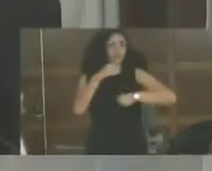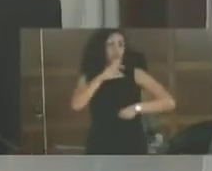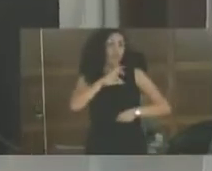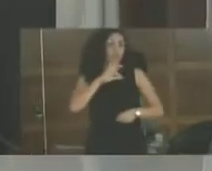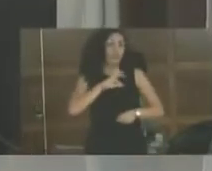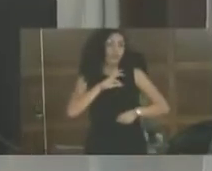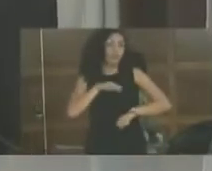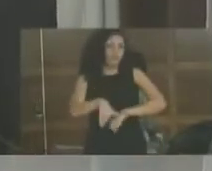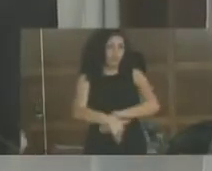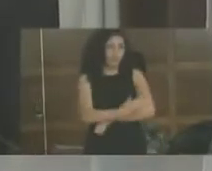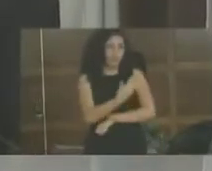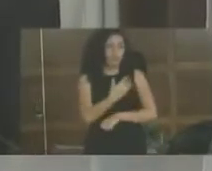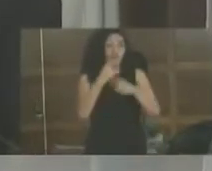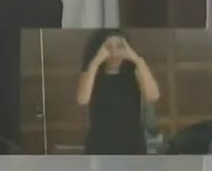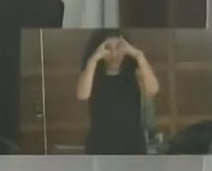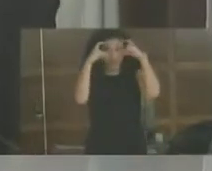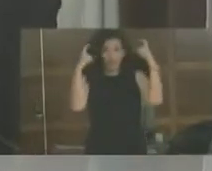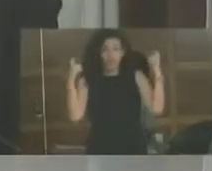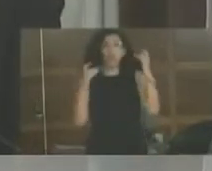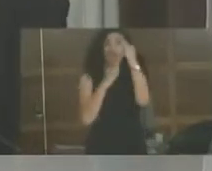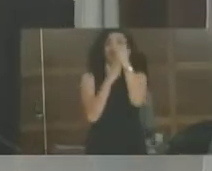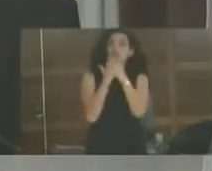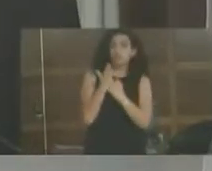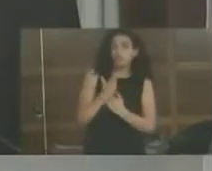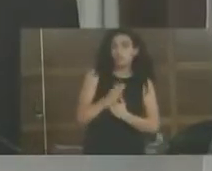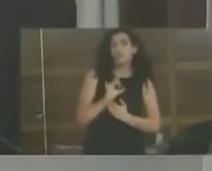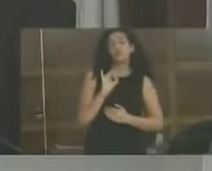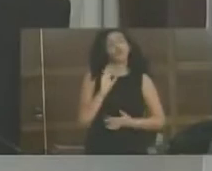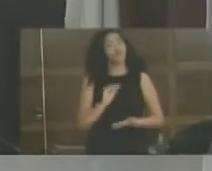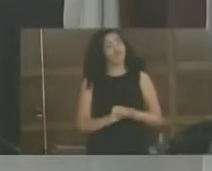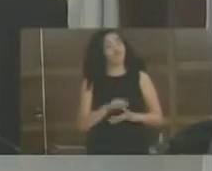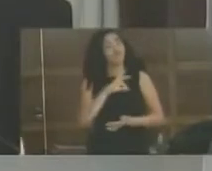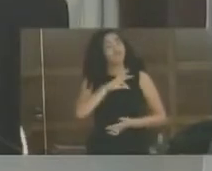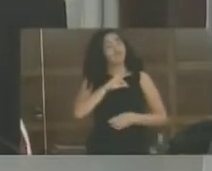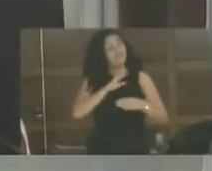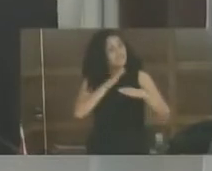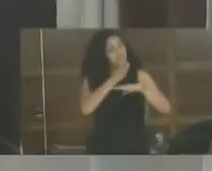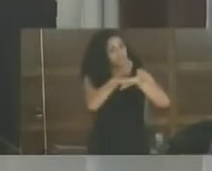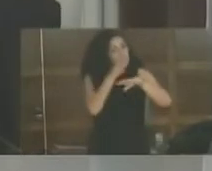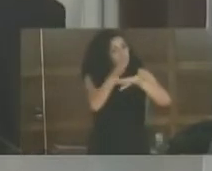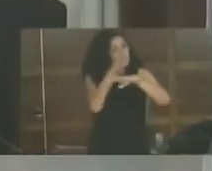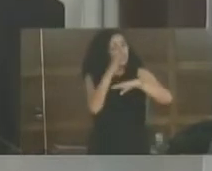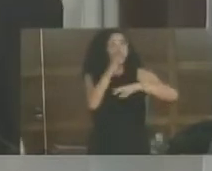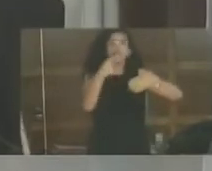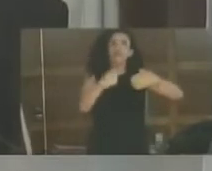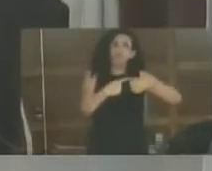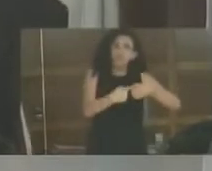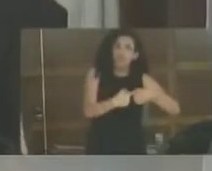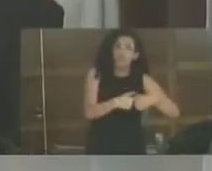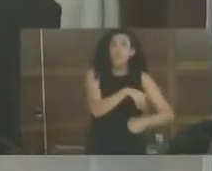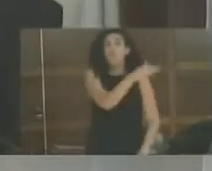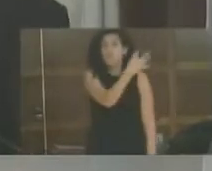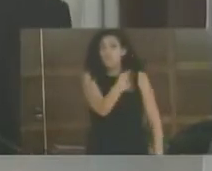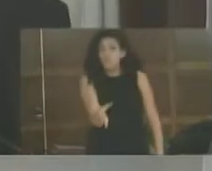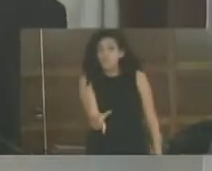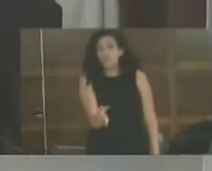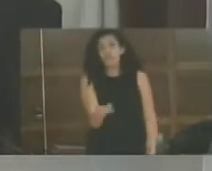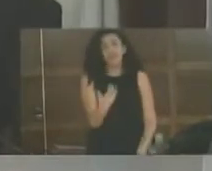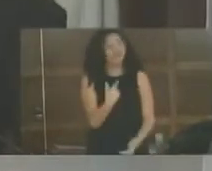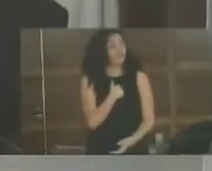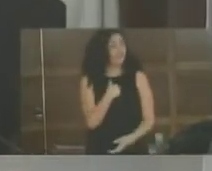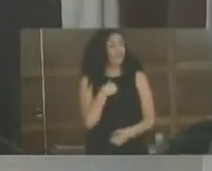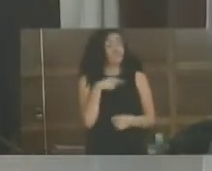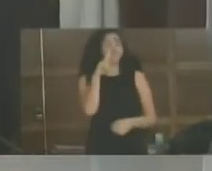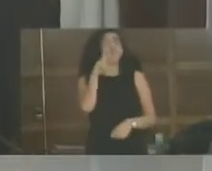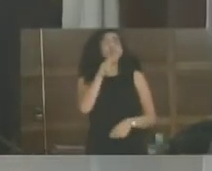gente quer. Mas diminuiu bastante, só falta entrar, né? Em algumas comunidades tem que entrar. O Frade, isso acaba comigo. Vê aquela viatura